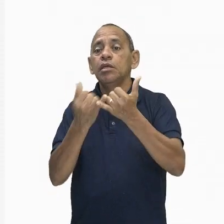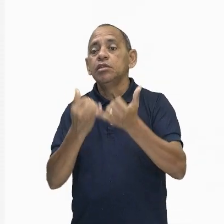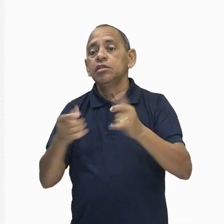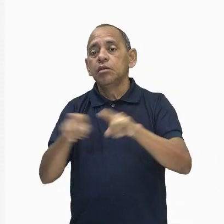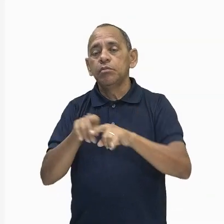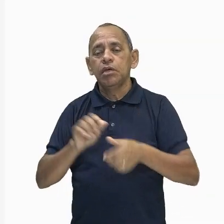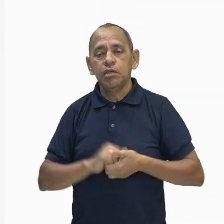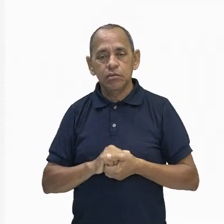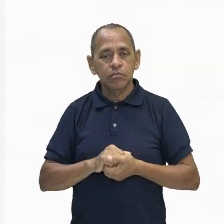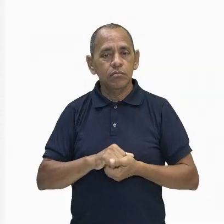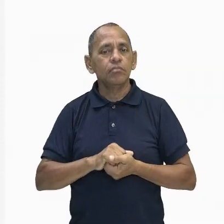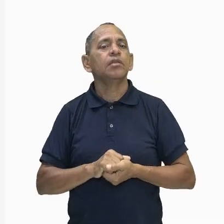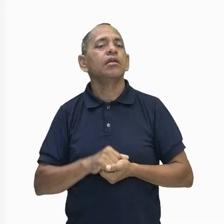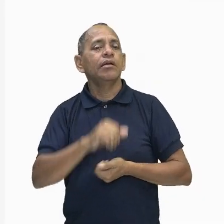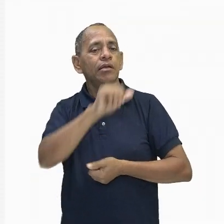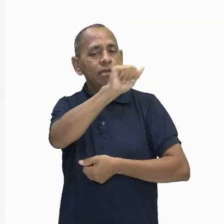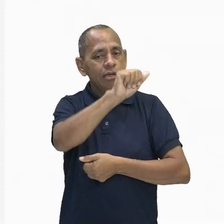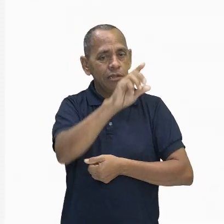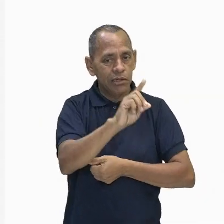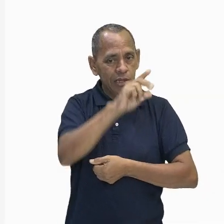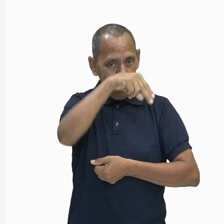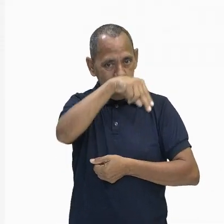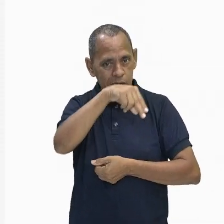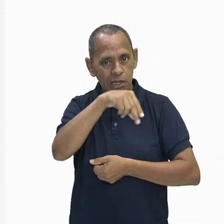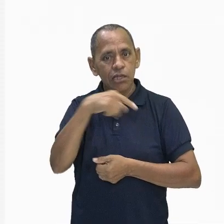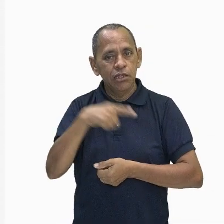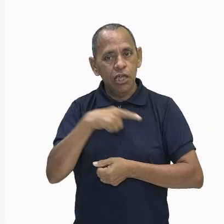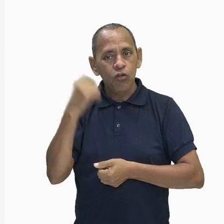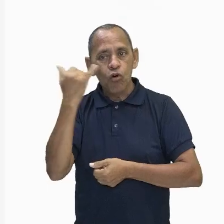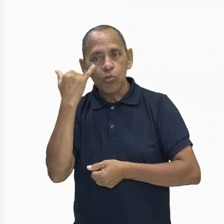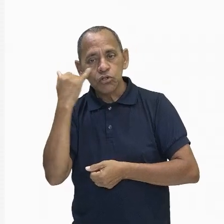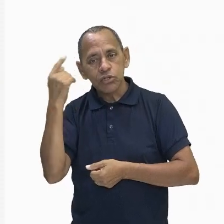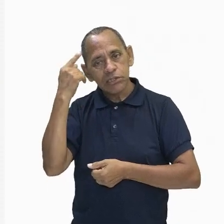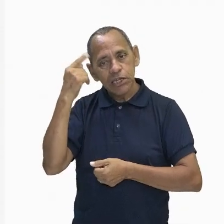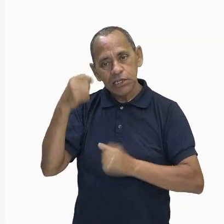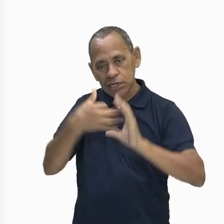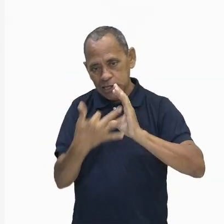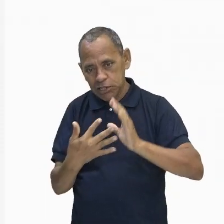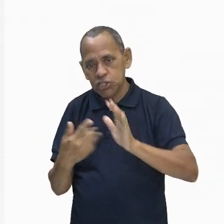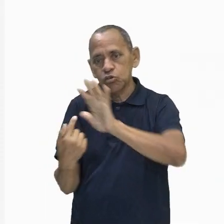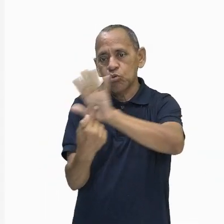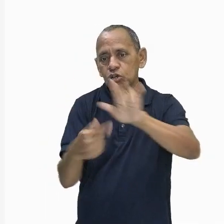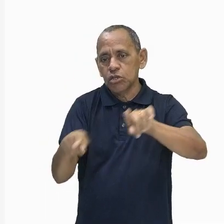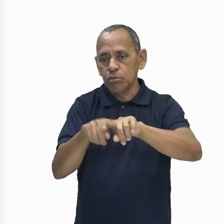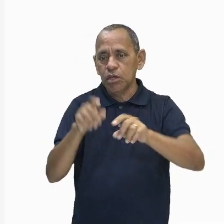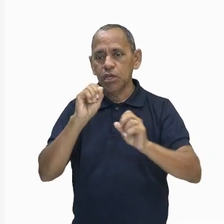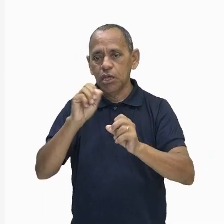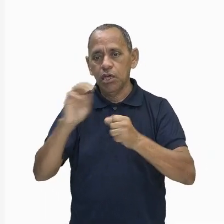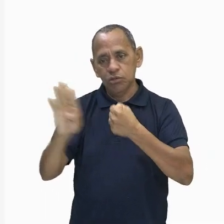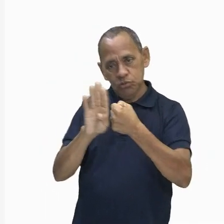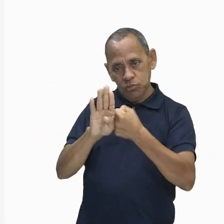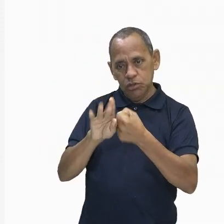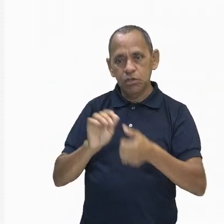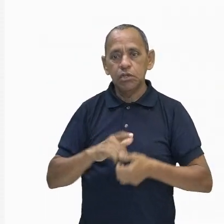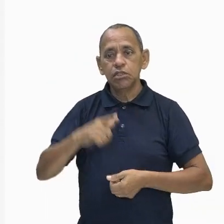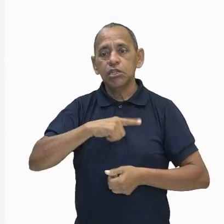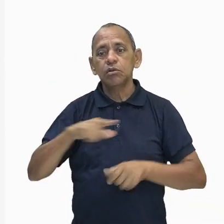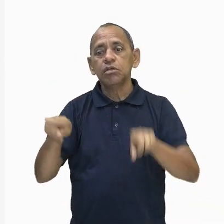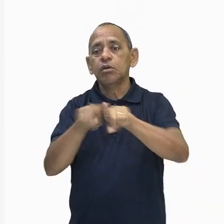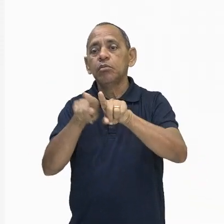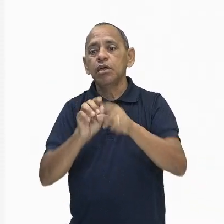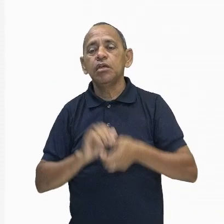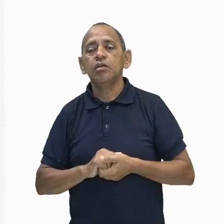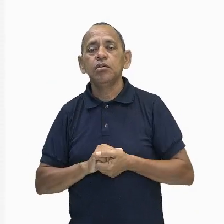adnominal, que traz informações, ideias, caracteriza, determina o substantivo, nós temos o